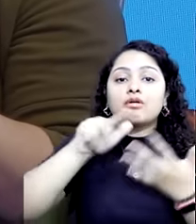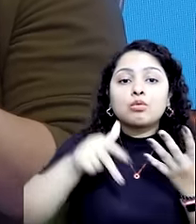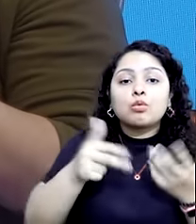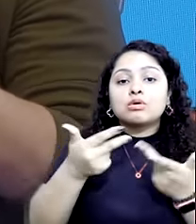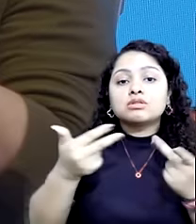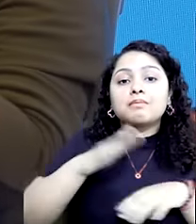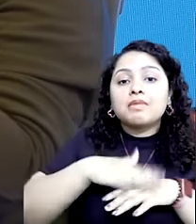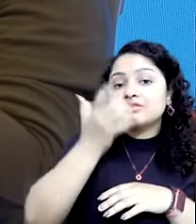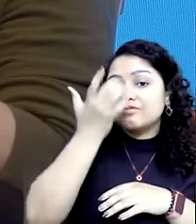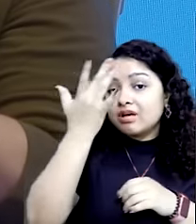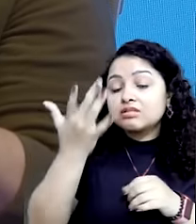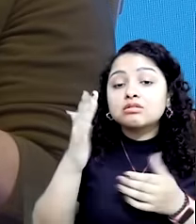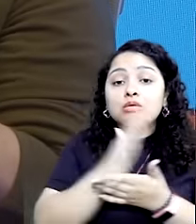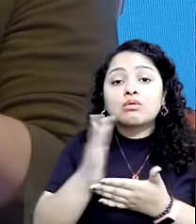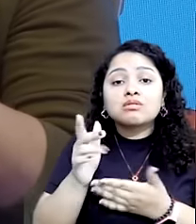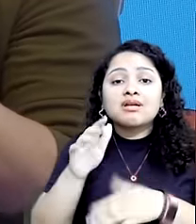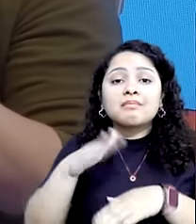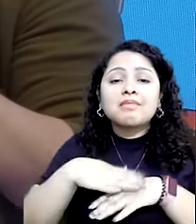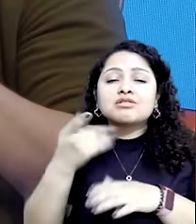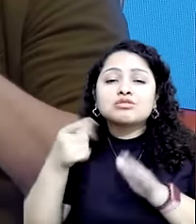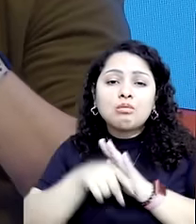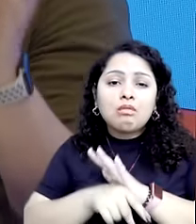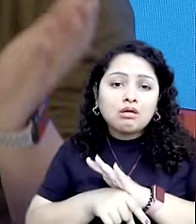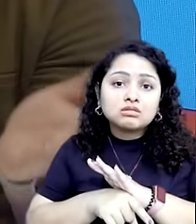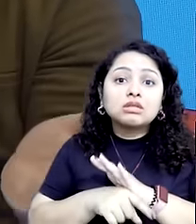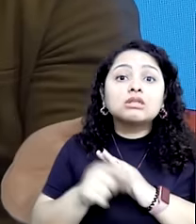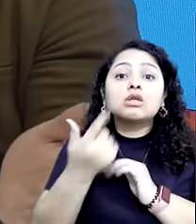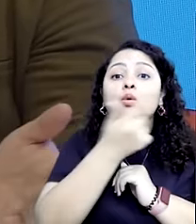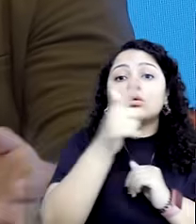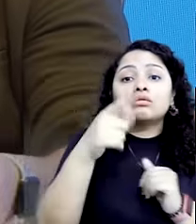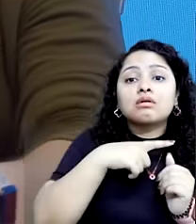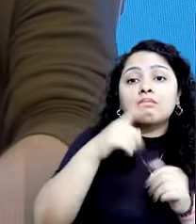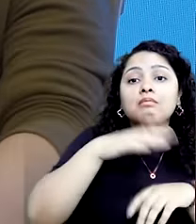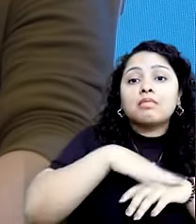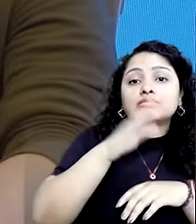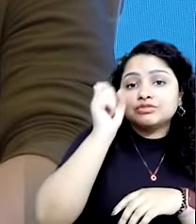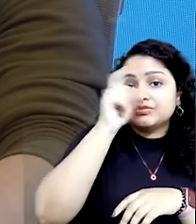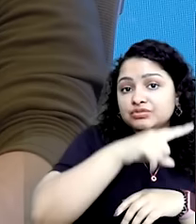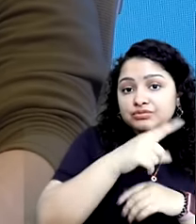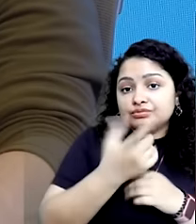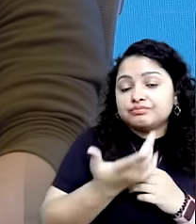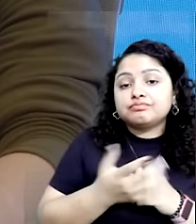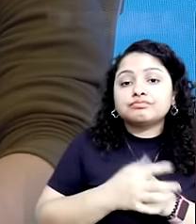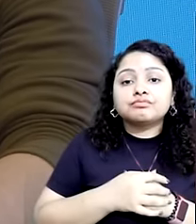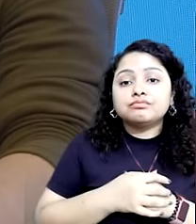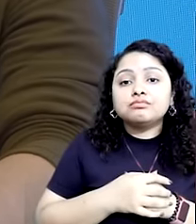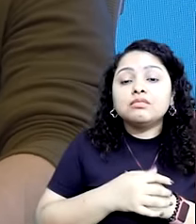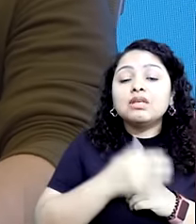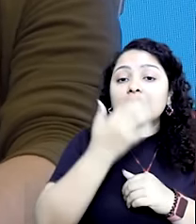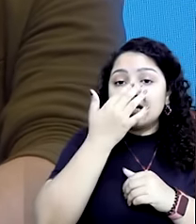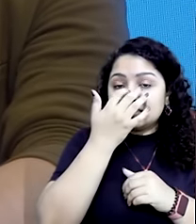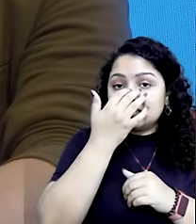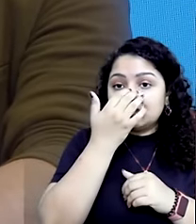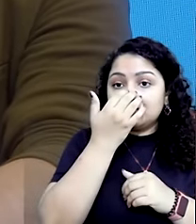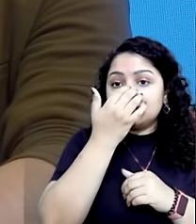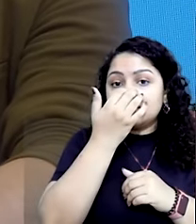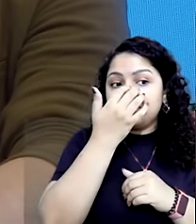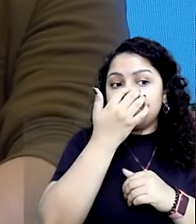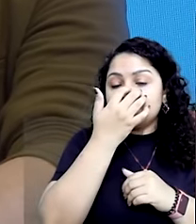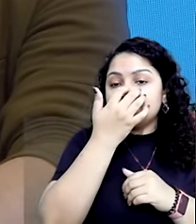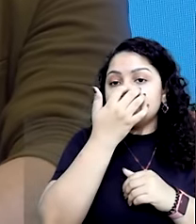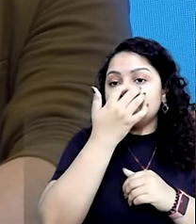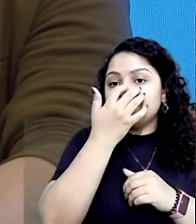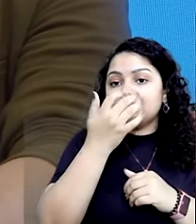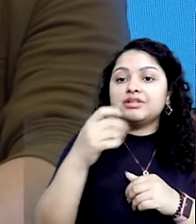coisas que são mais fáceis Mas tem uma que é um pouquinho mais complexa e outro talvez faça um serviço melhor eu eu go você sabe que tem um que eu gosto muito eu até